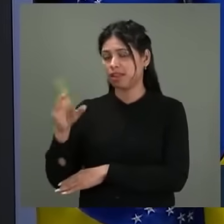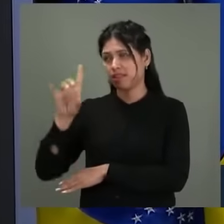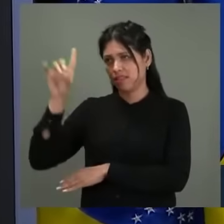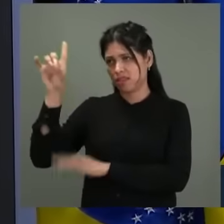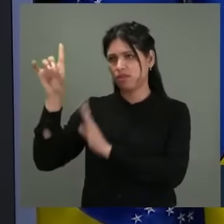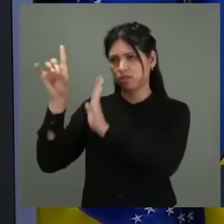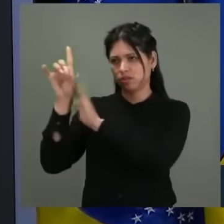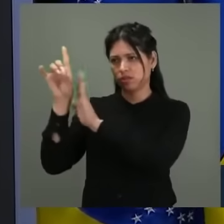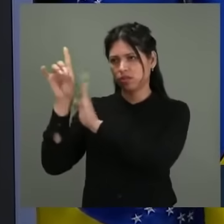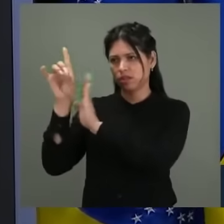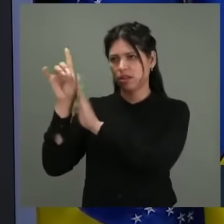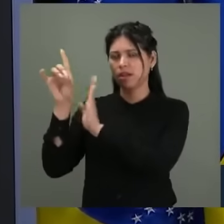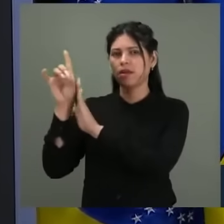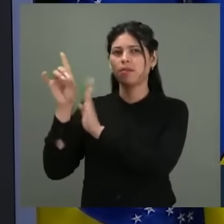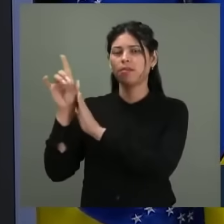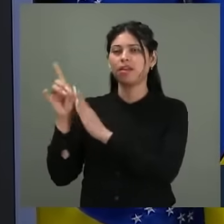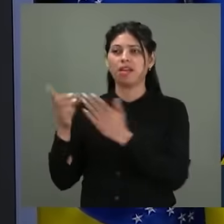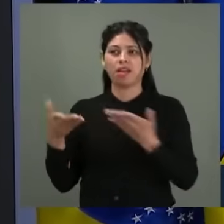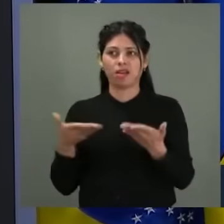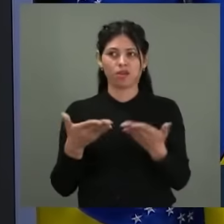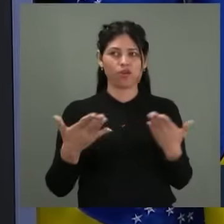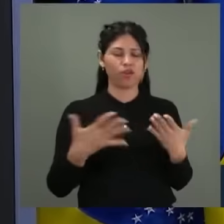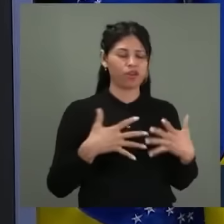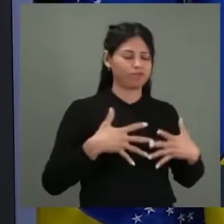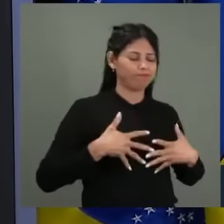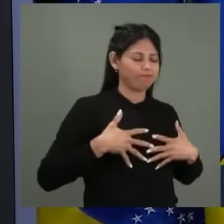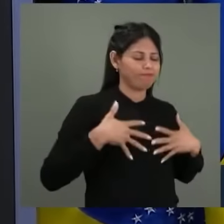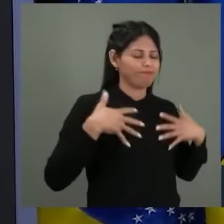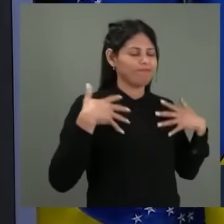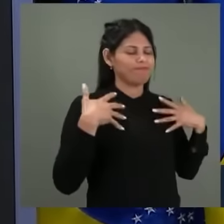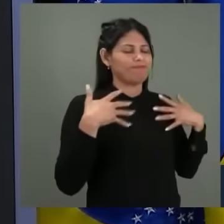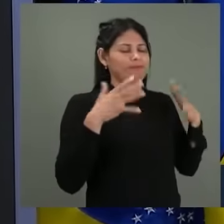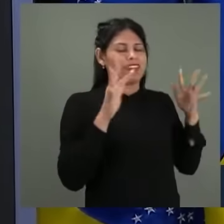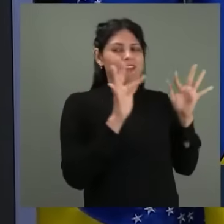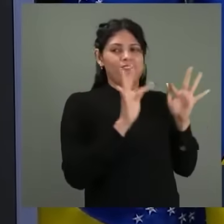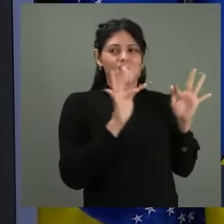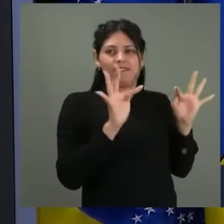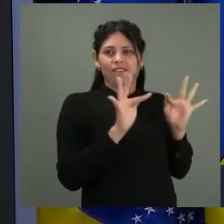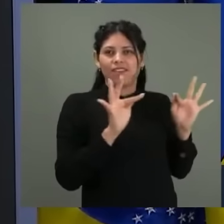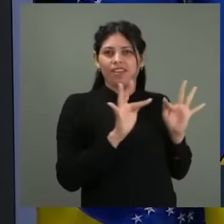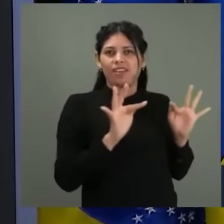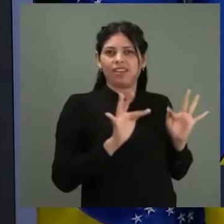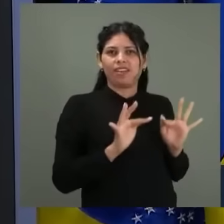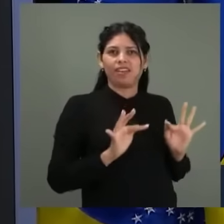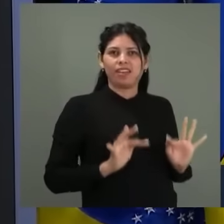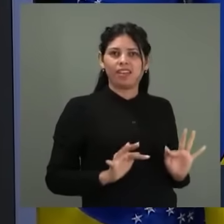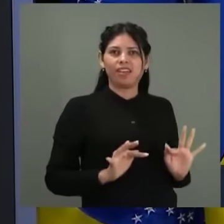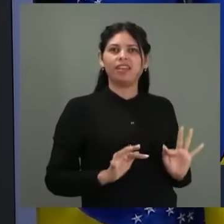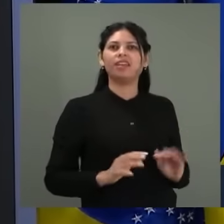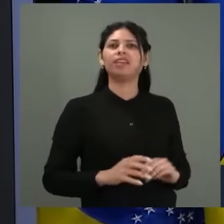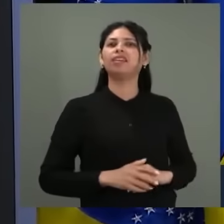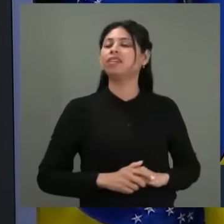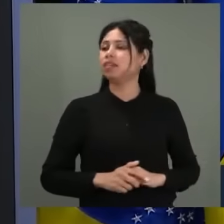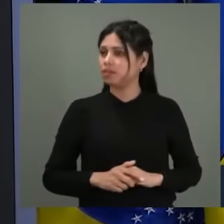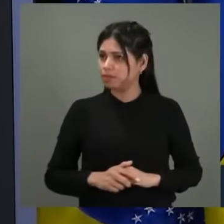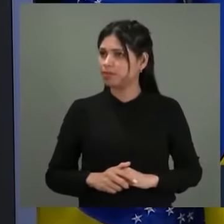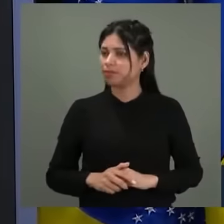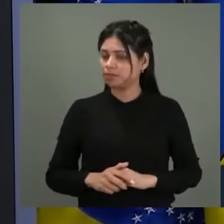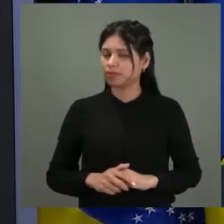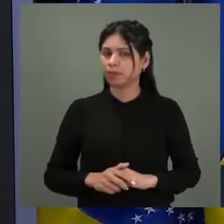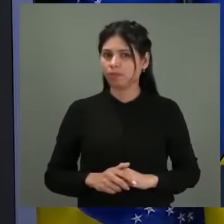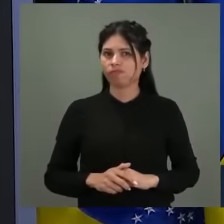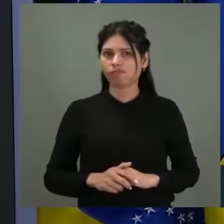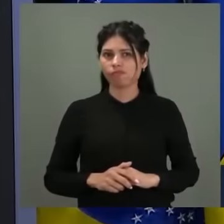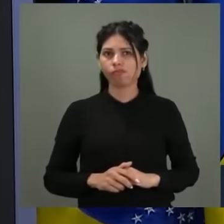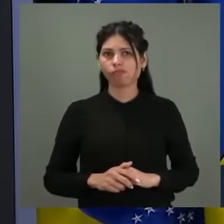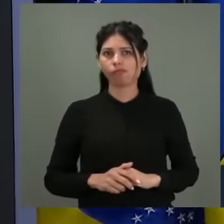são? Saio muito feliz hoje, é o dia mais feliz, estava começando agora, porque eu vi o Senado de